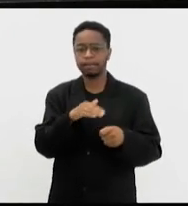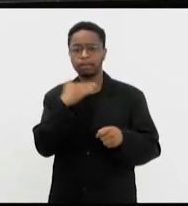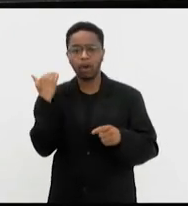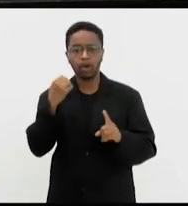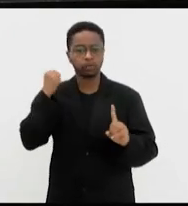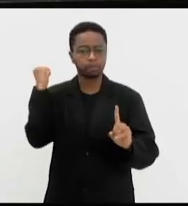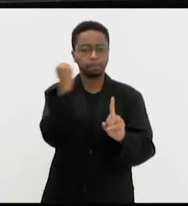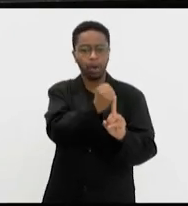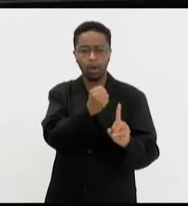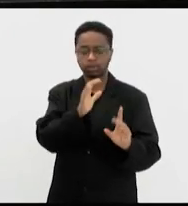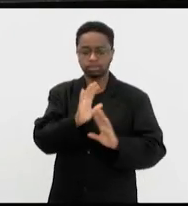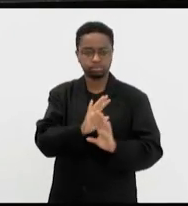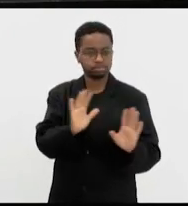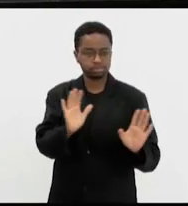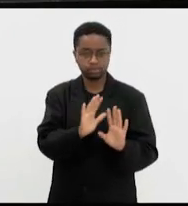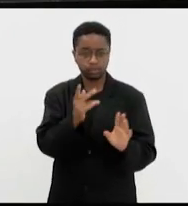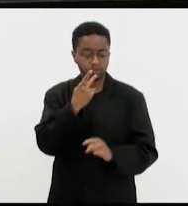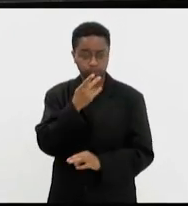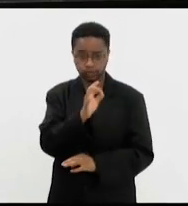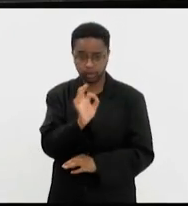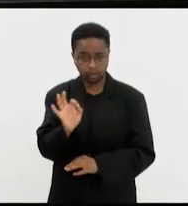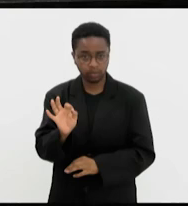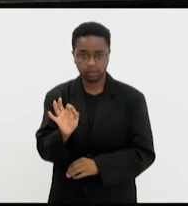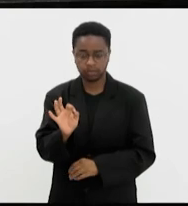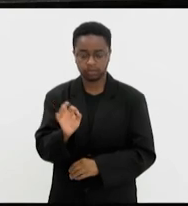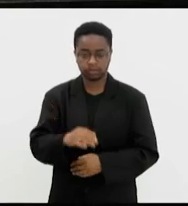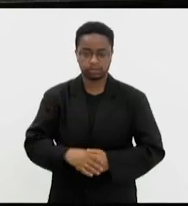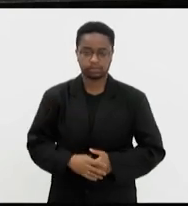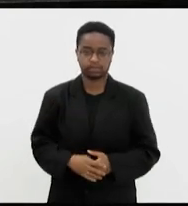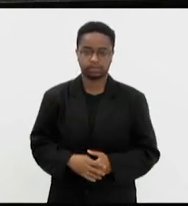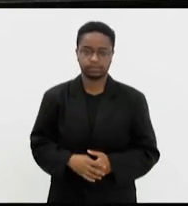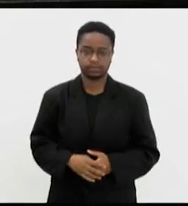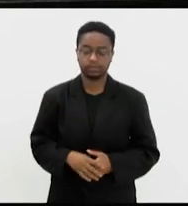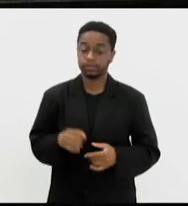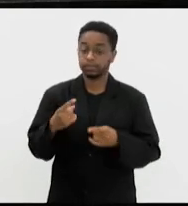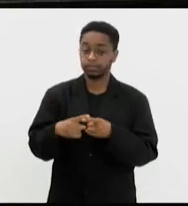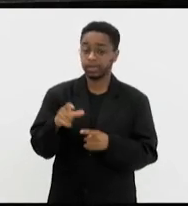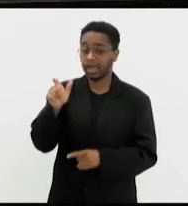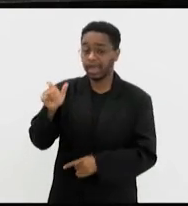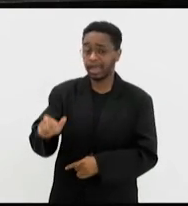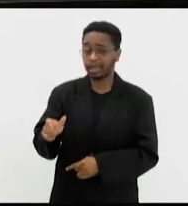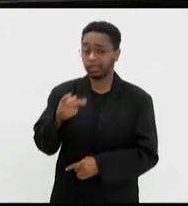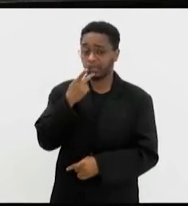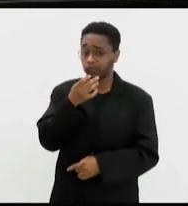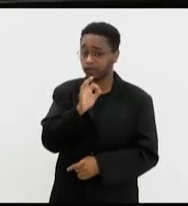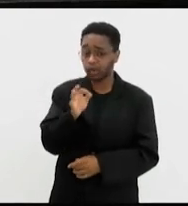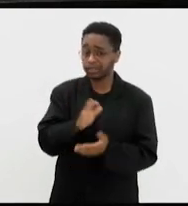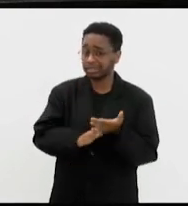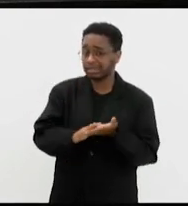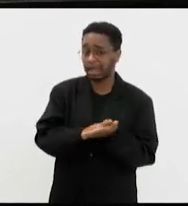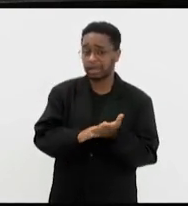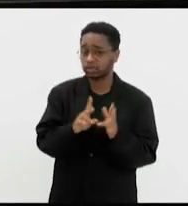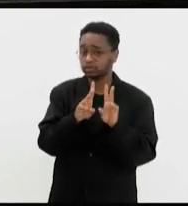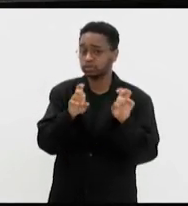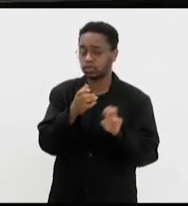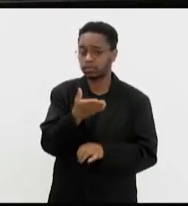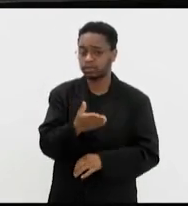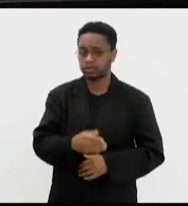sangue frio em nenhum momento ela chegou nem próximo a